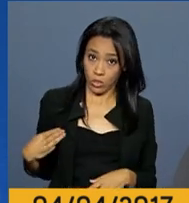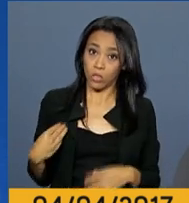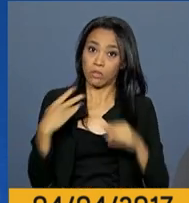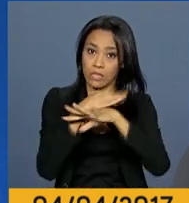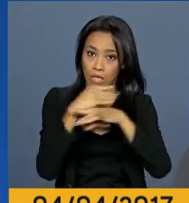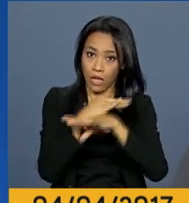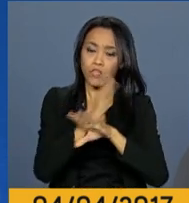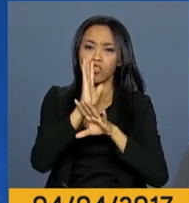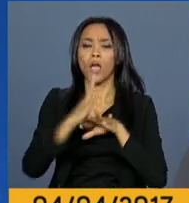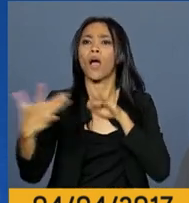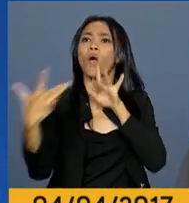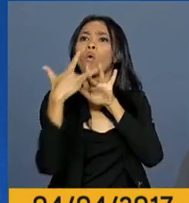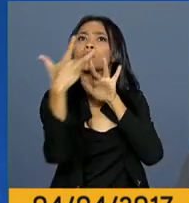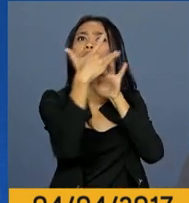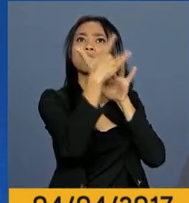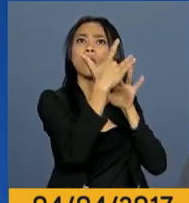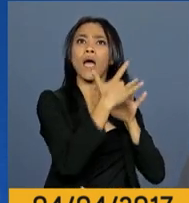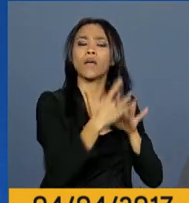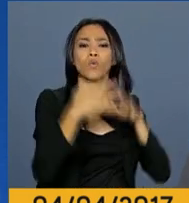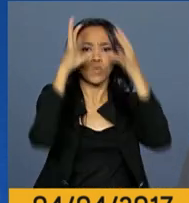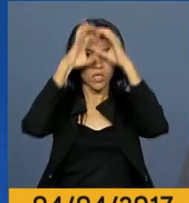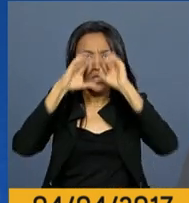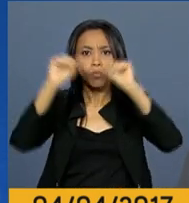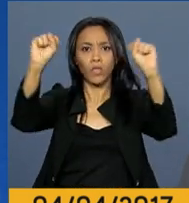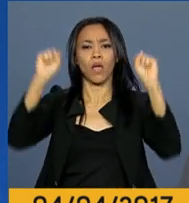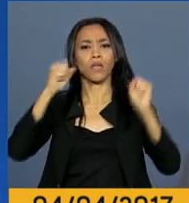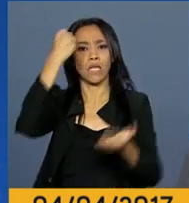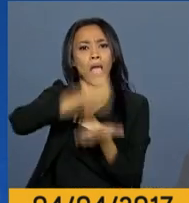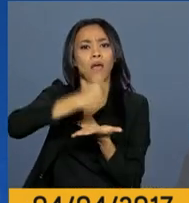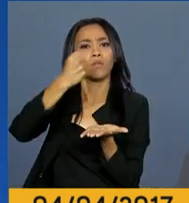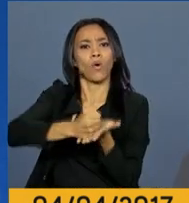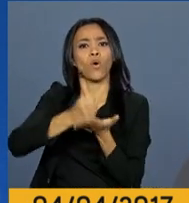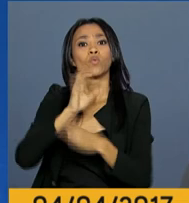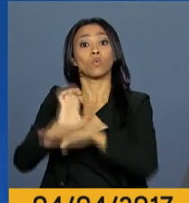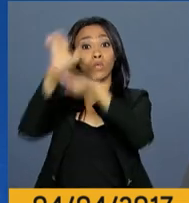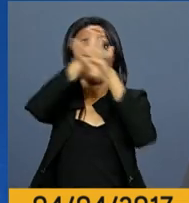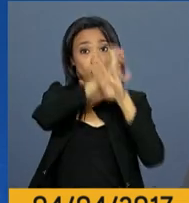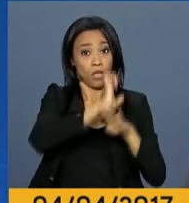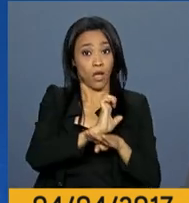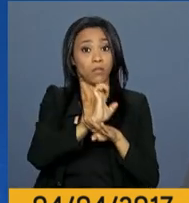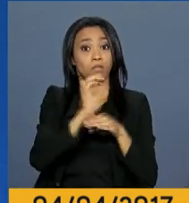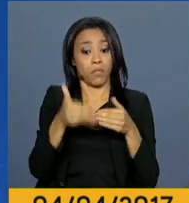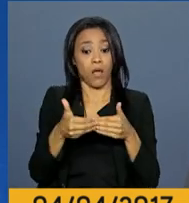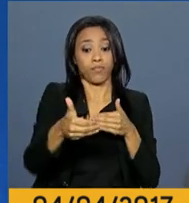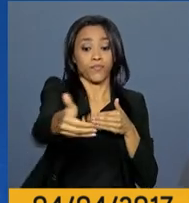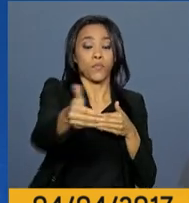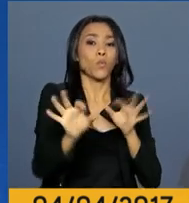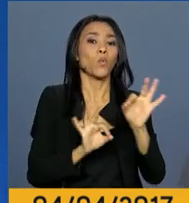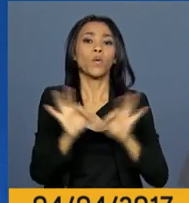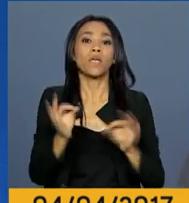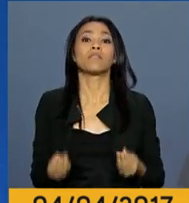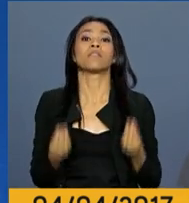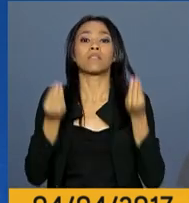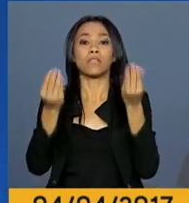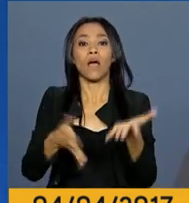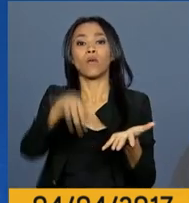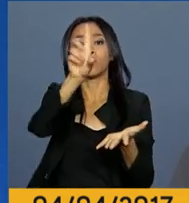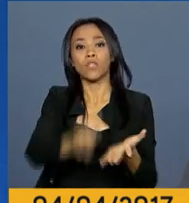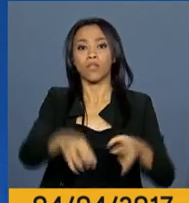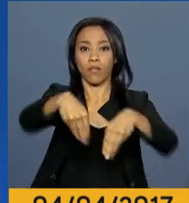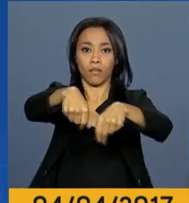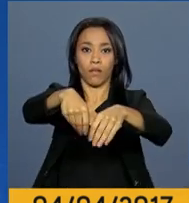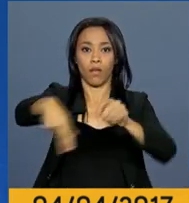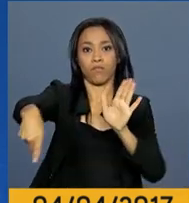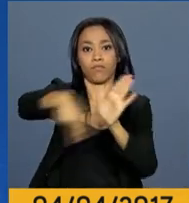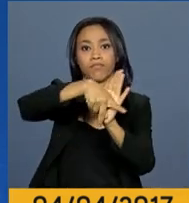está entrando em contato com os tribunais de justiça dos estados, com os cartórios, para promover ao longo do tempo a regularização fundiária